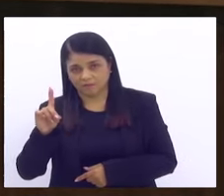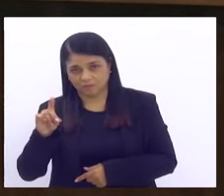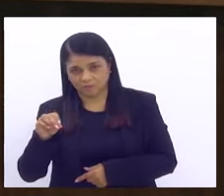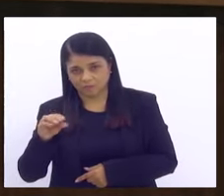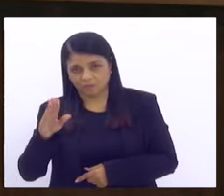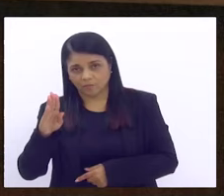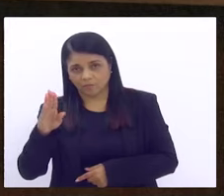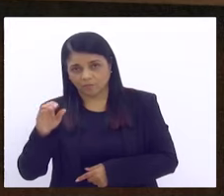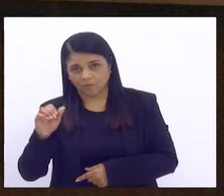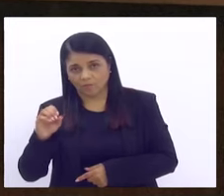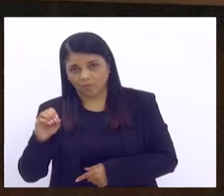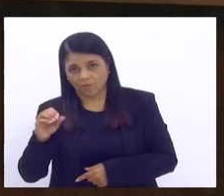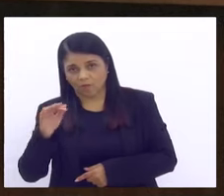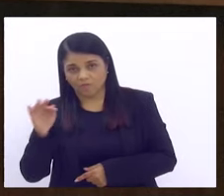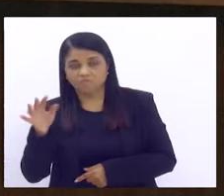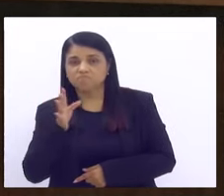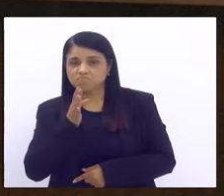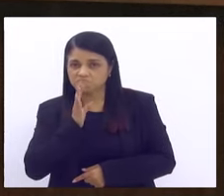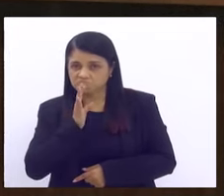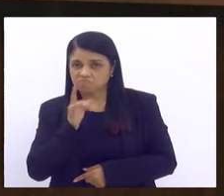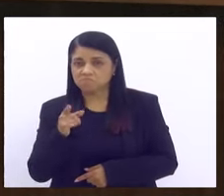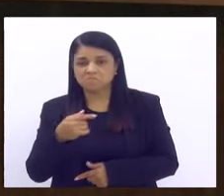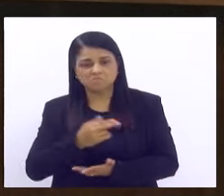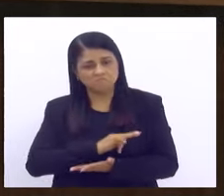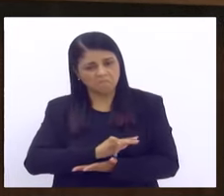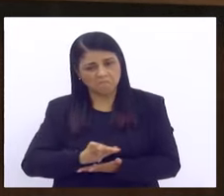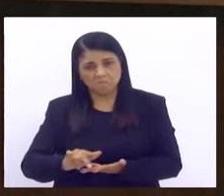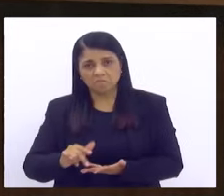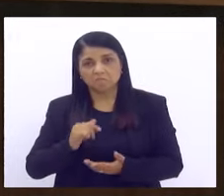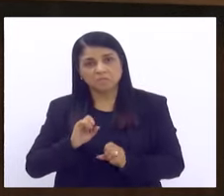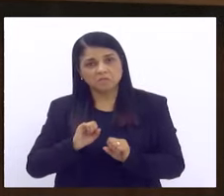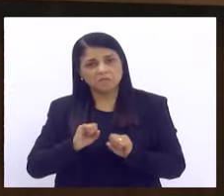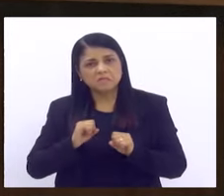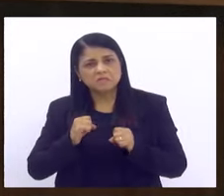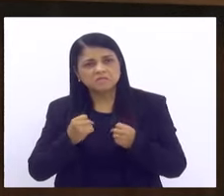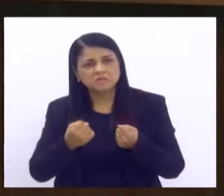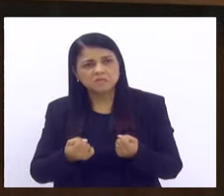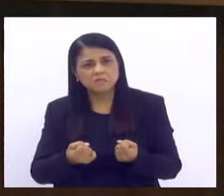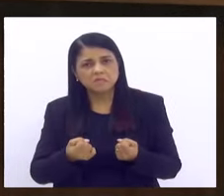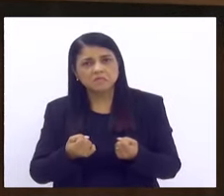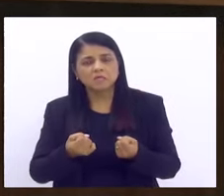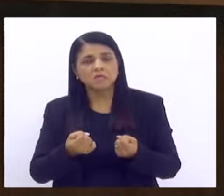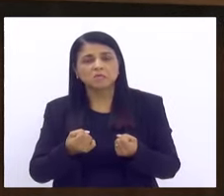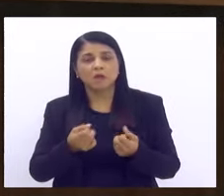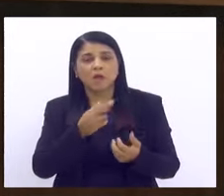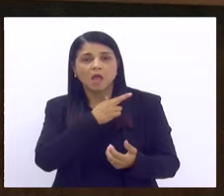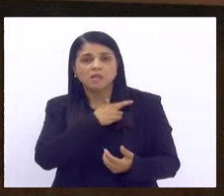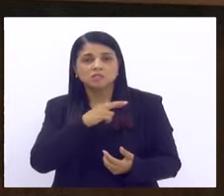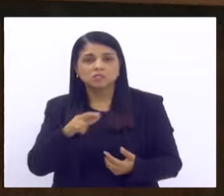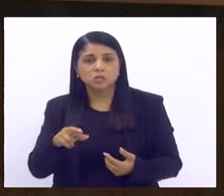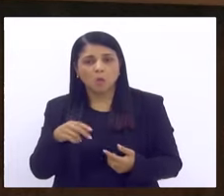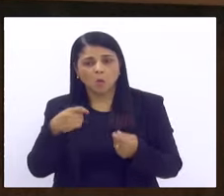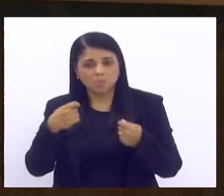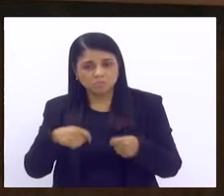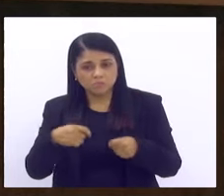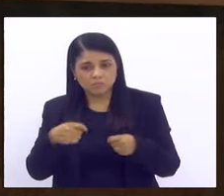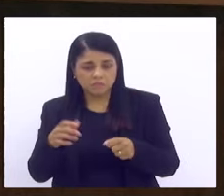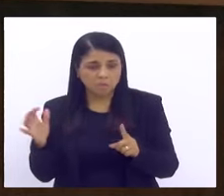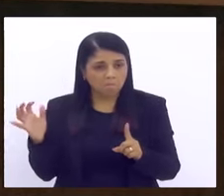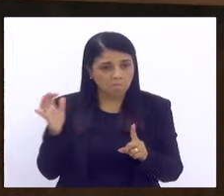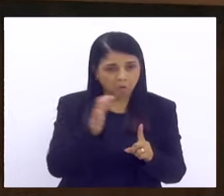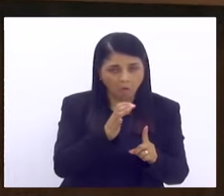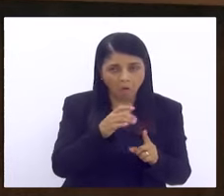tantos. Eu não sei por que, para você defender uma linha religiosa, você tem que atacar ou destruir